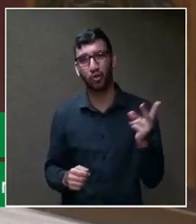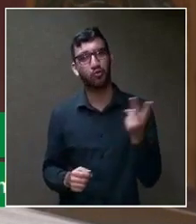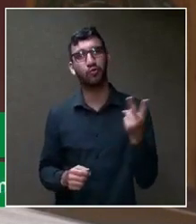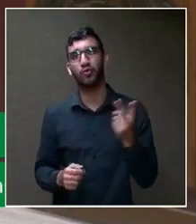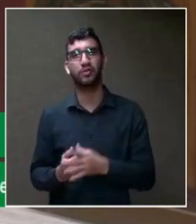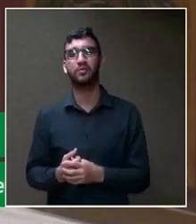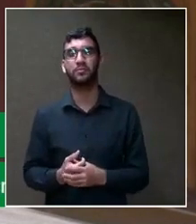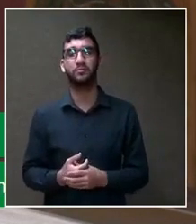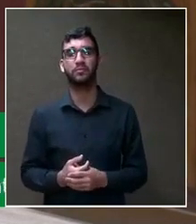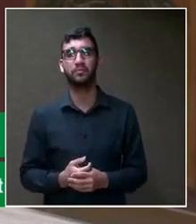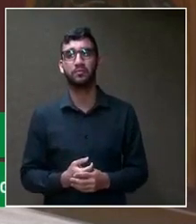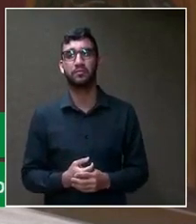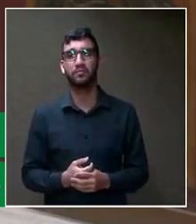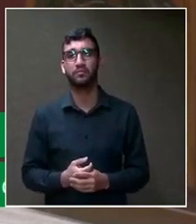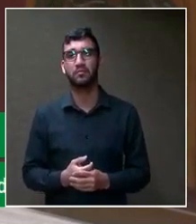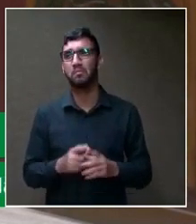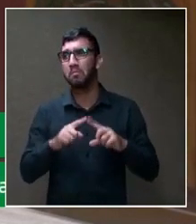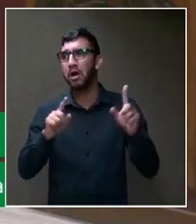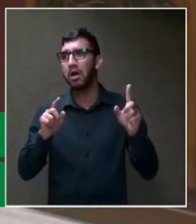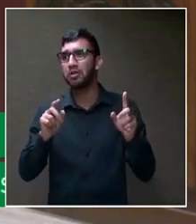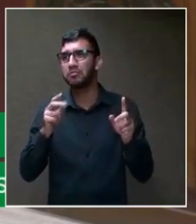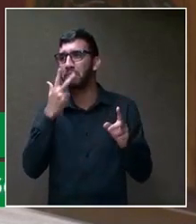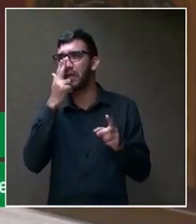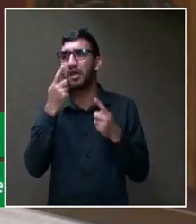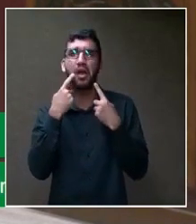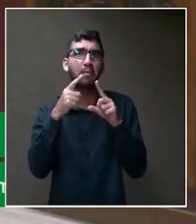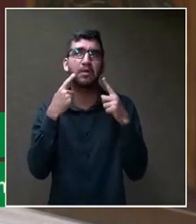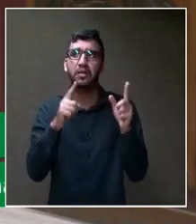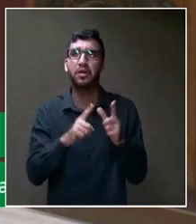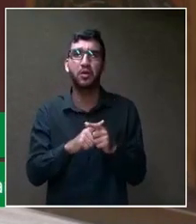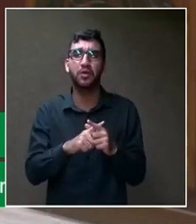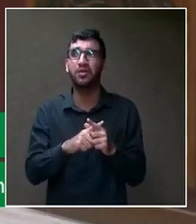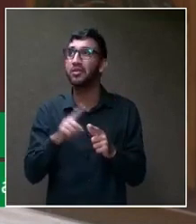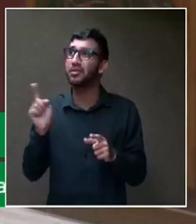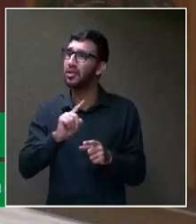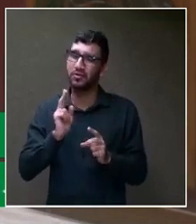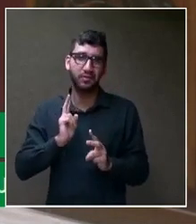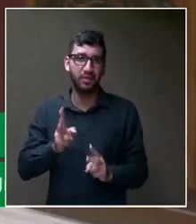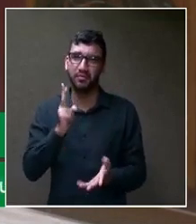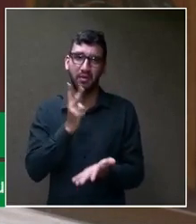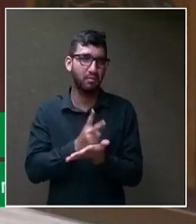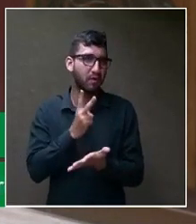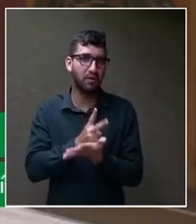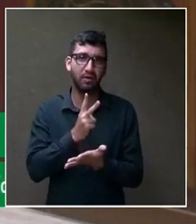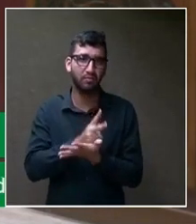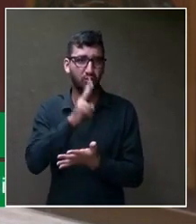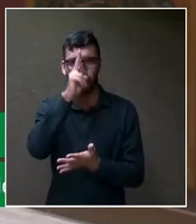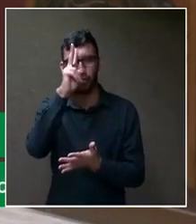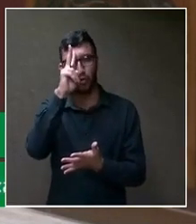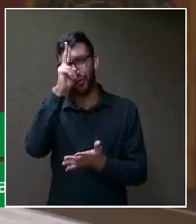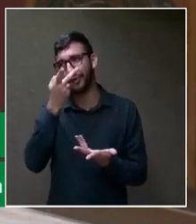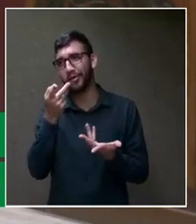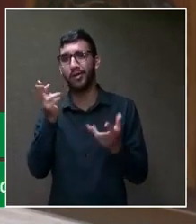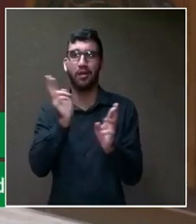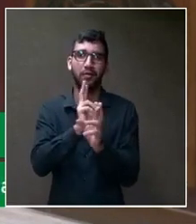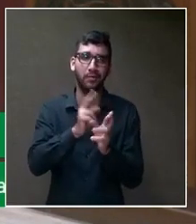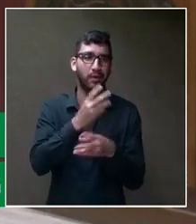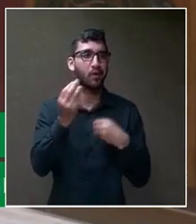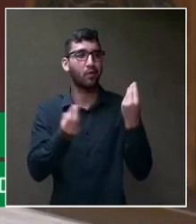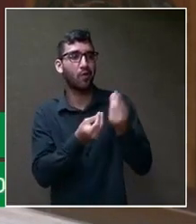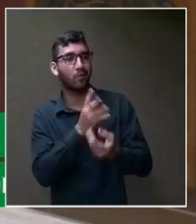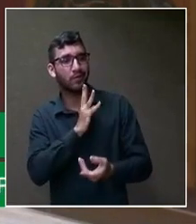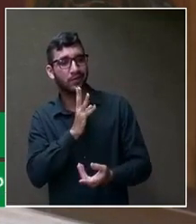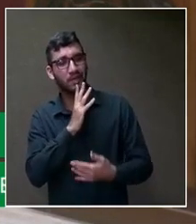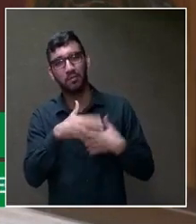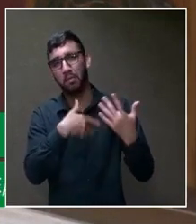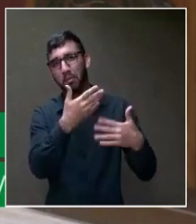Dos dois. Mas eram queixas ou... Não, contando sempre a mesma história do relacionamento, como se conheceram,